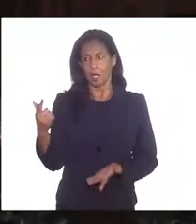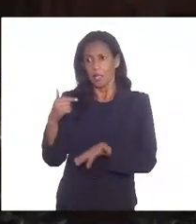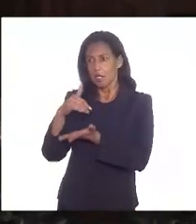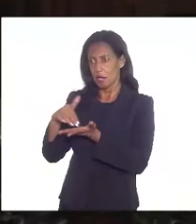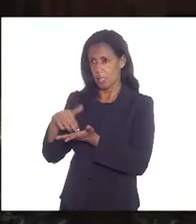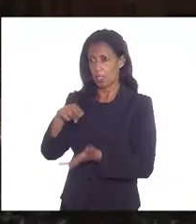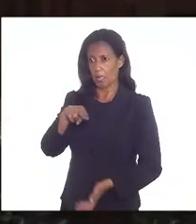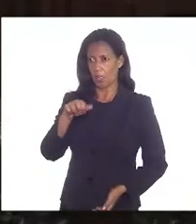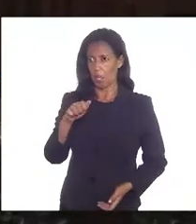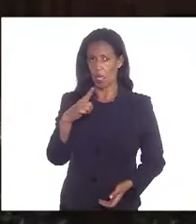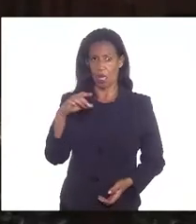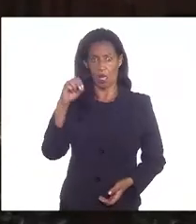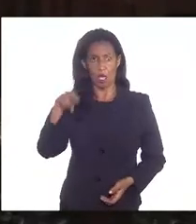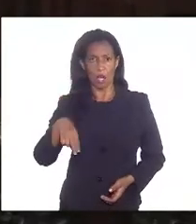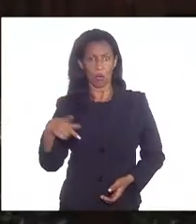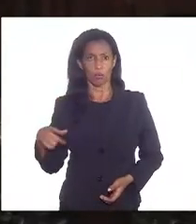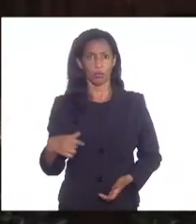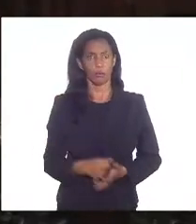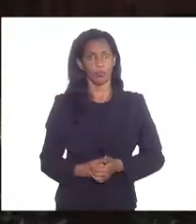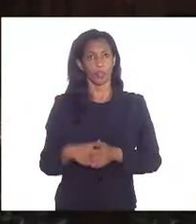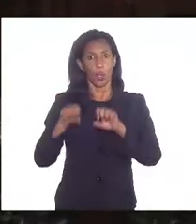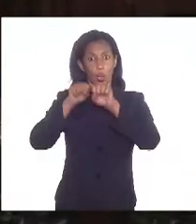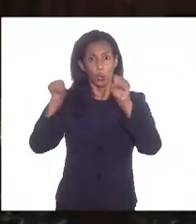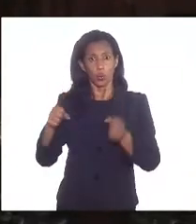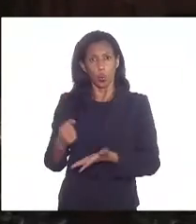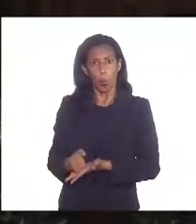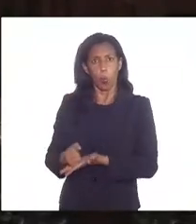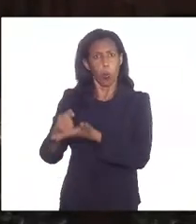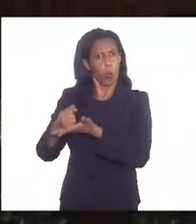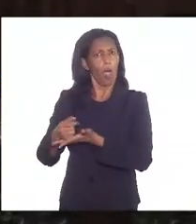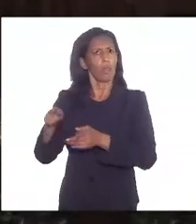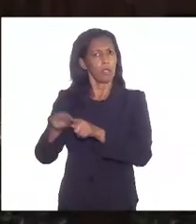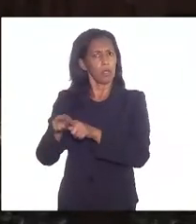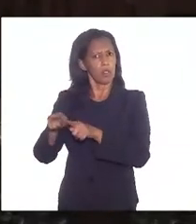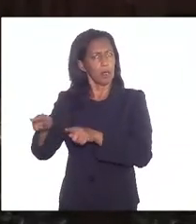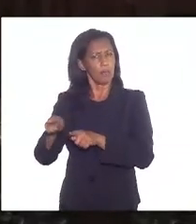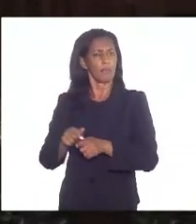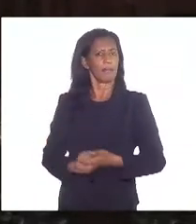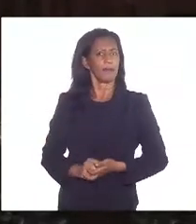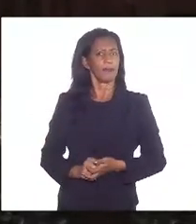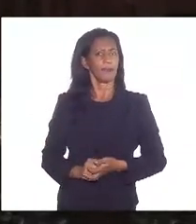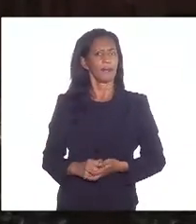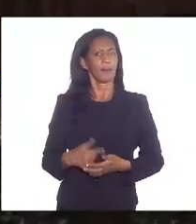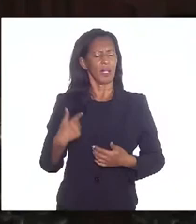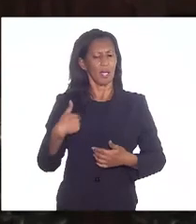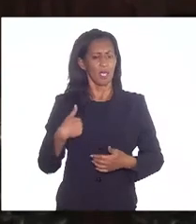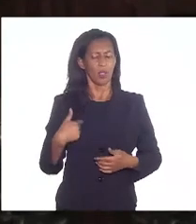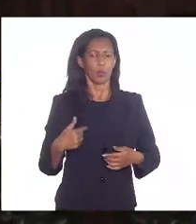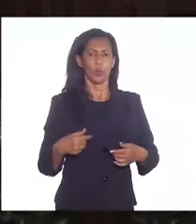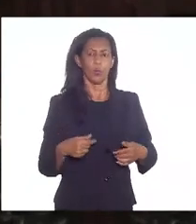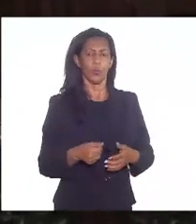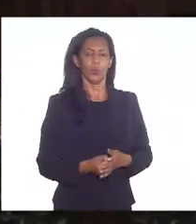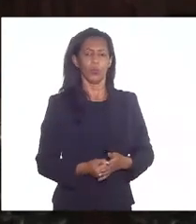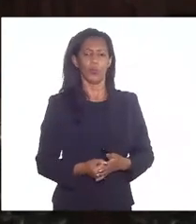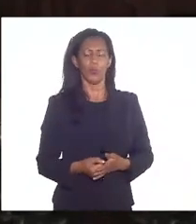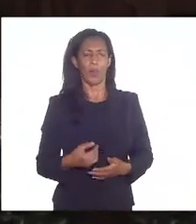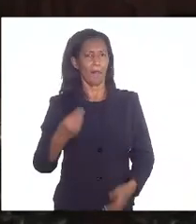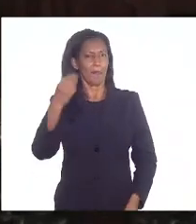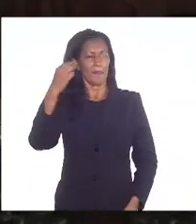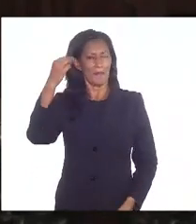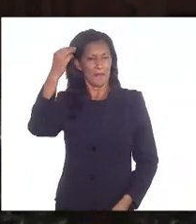secretário Nelson Rocha, se estrutura fortemente para isso. Nesse momento, salvo erro de